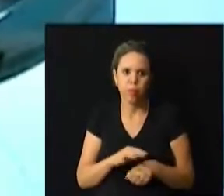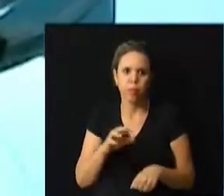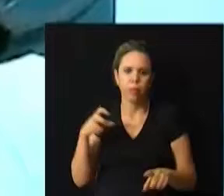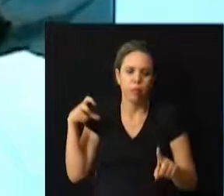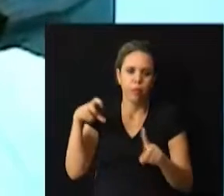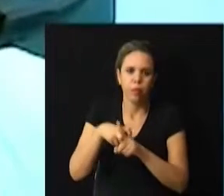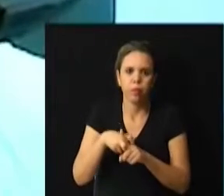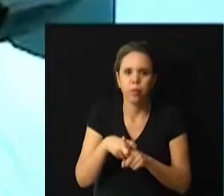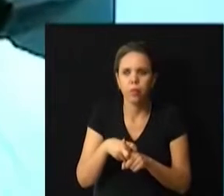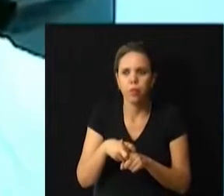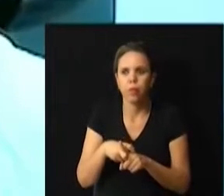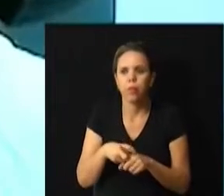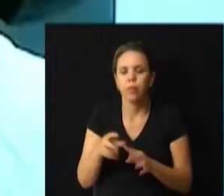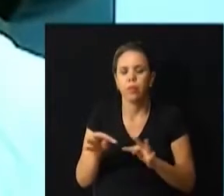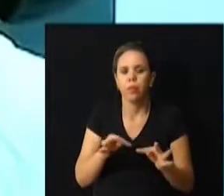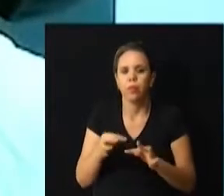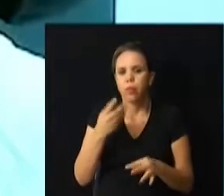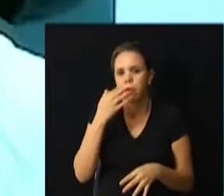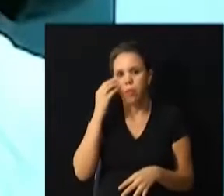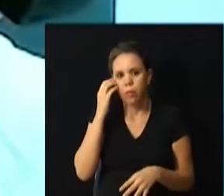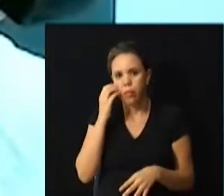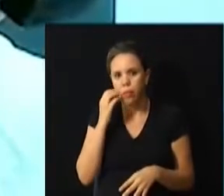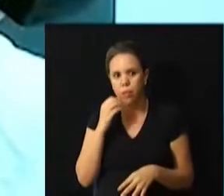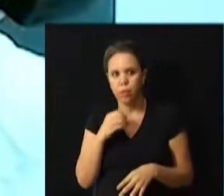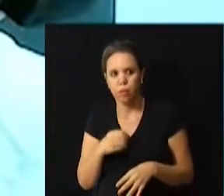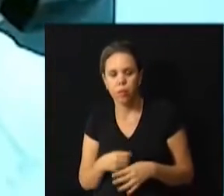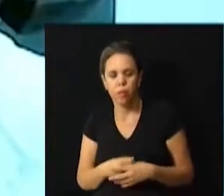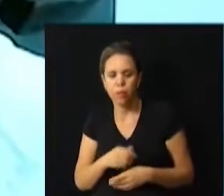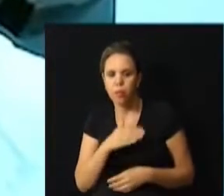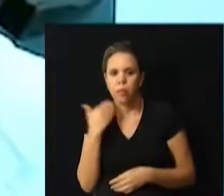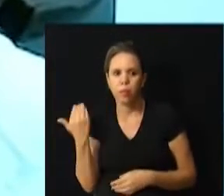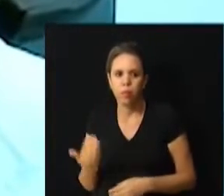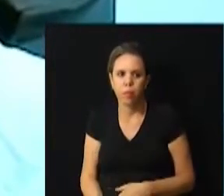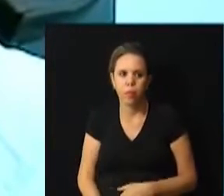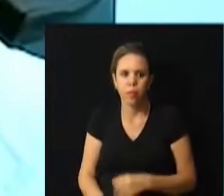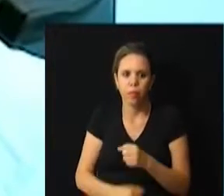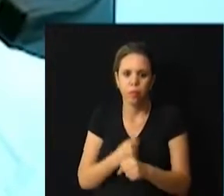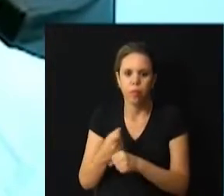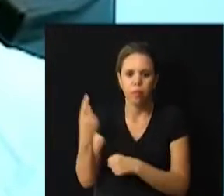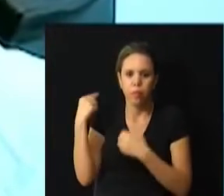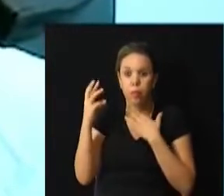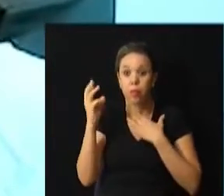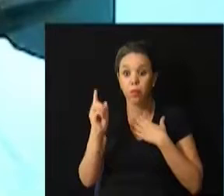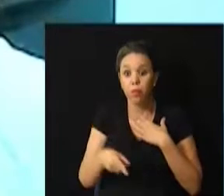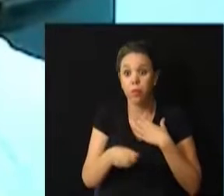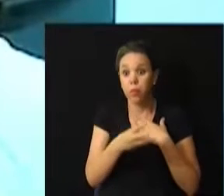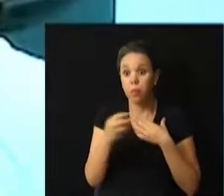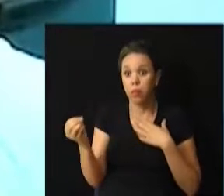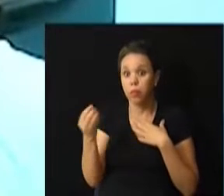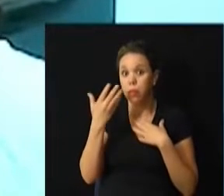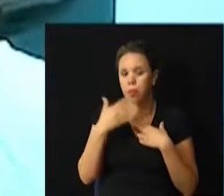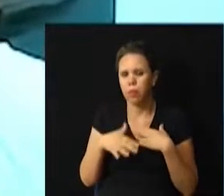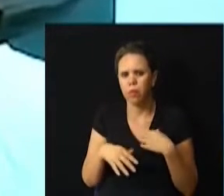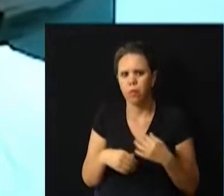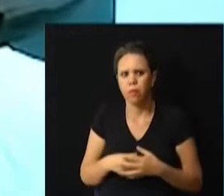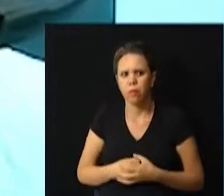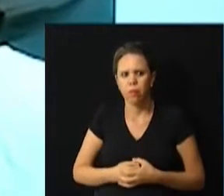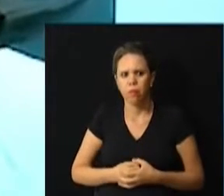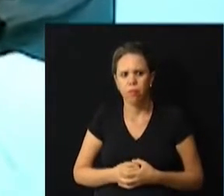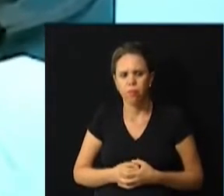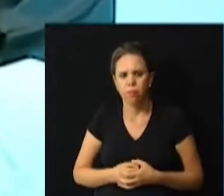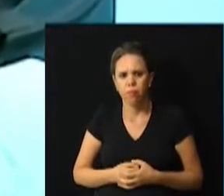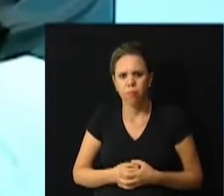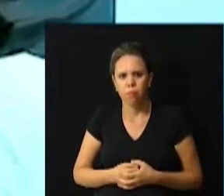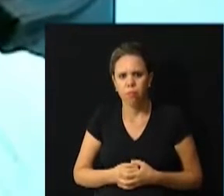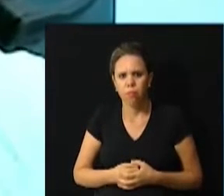de acidentes na pediatria, né? Faleceram o ano passado 3.300 crianças,